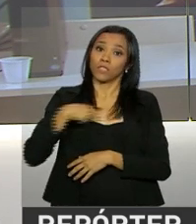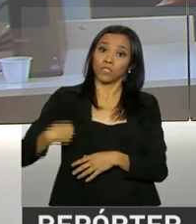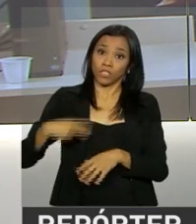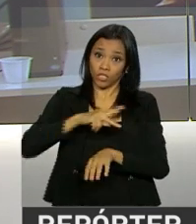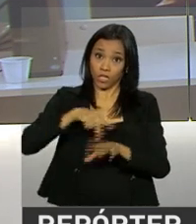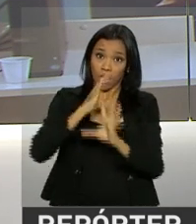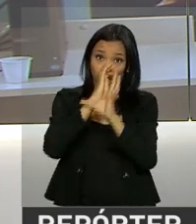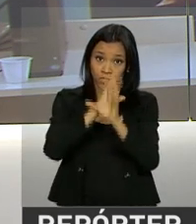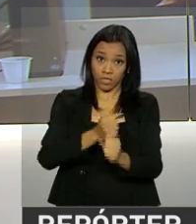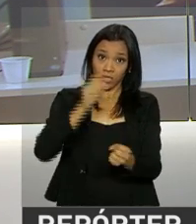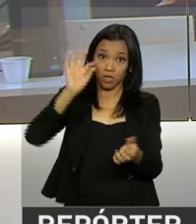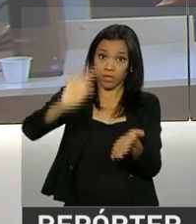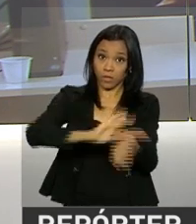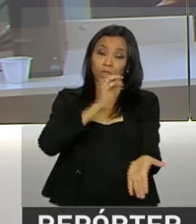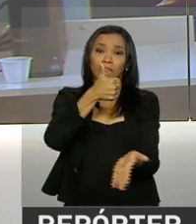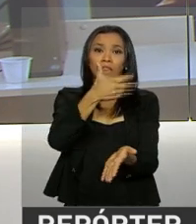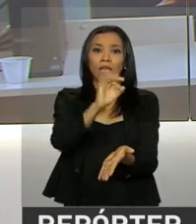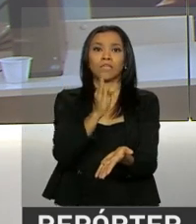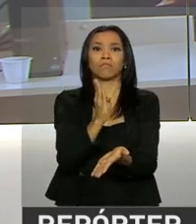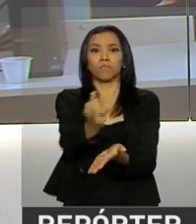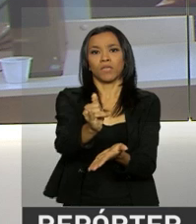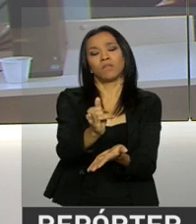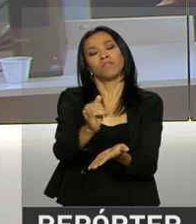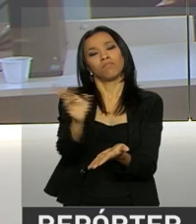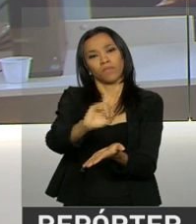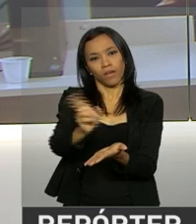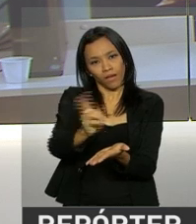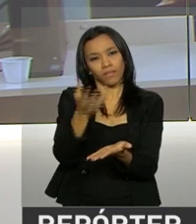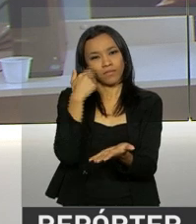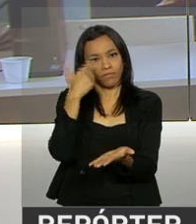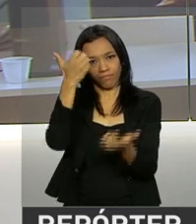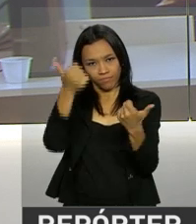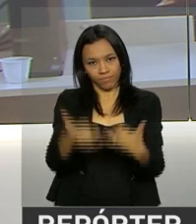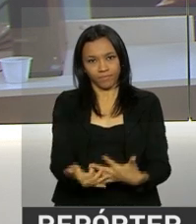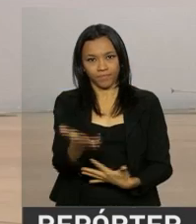10 bilhões de reais, como mostra o repórter João Pedro Neto.